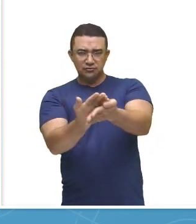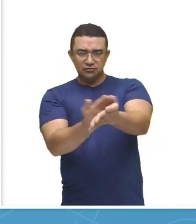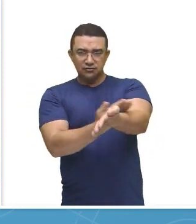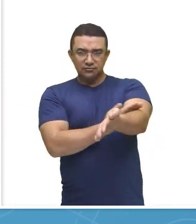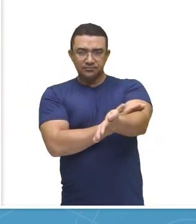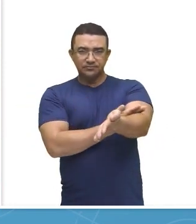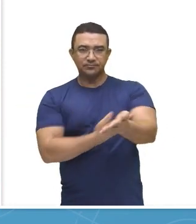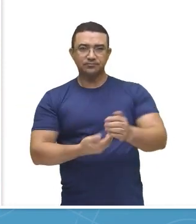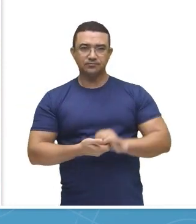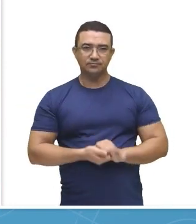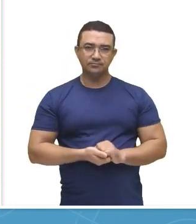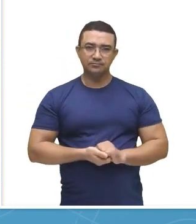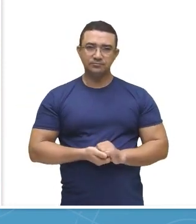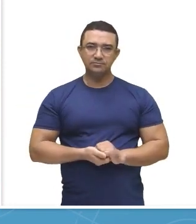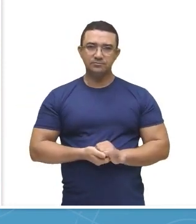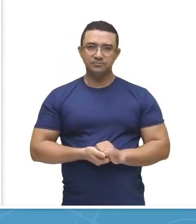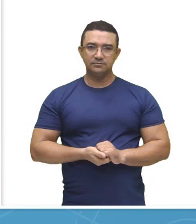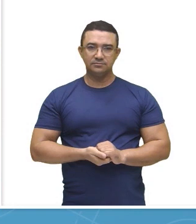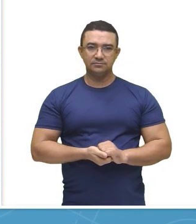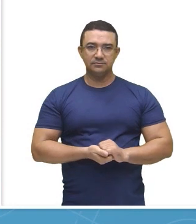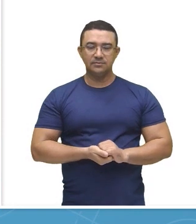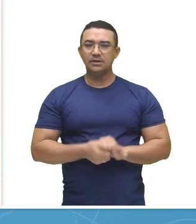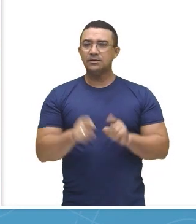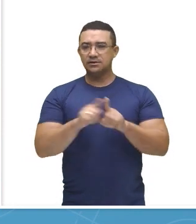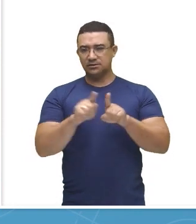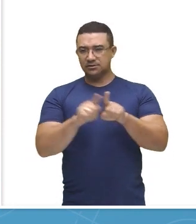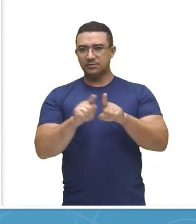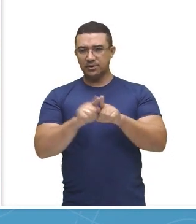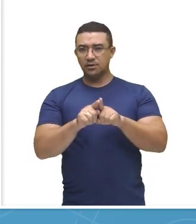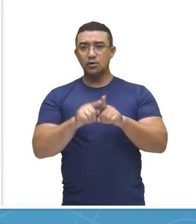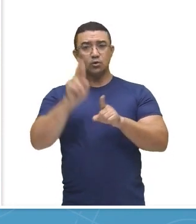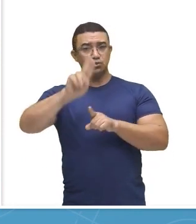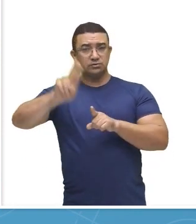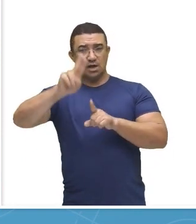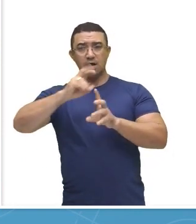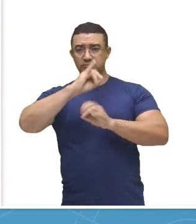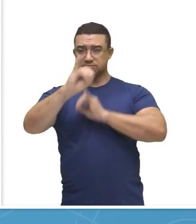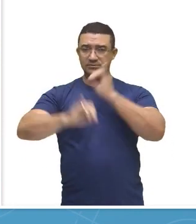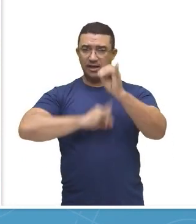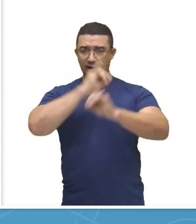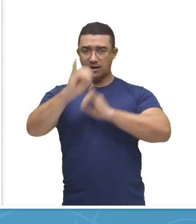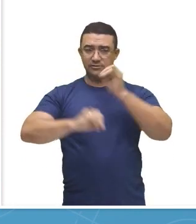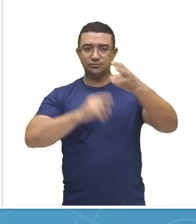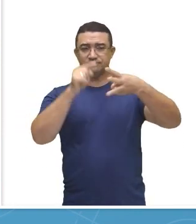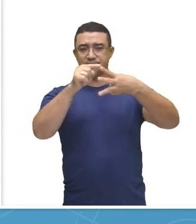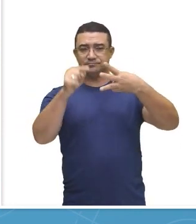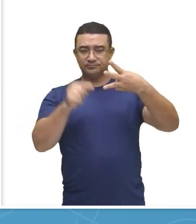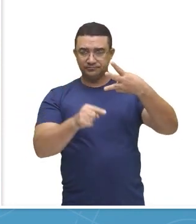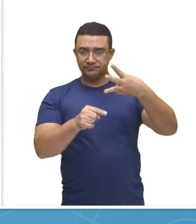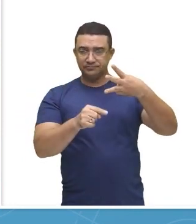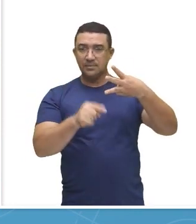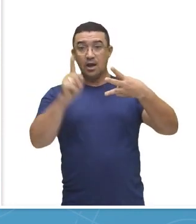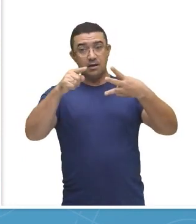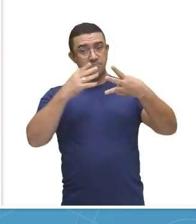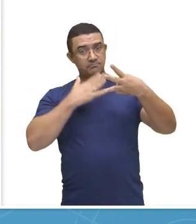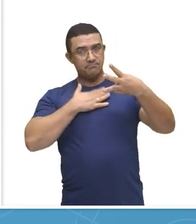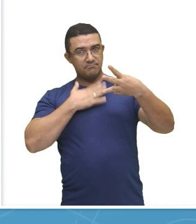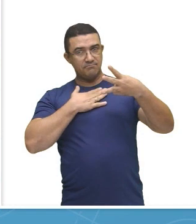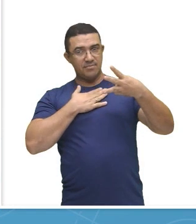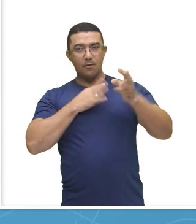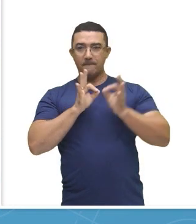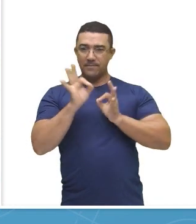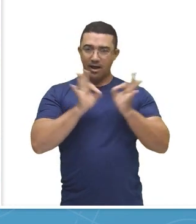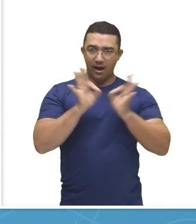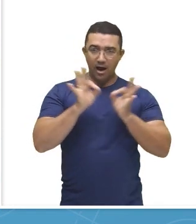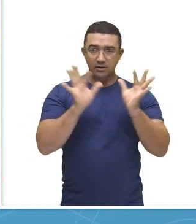uma coisa que todo mundo faz o tempo todo, que é navegar na internet. Então, vejam que esses são meus planos aqui